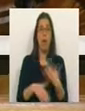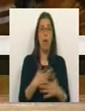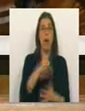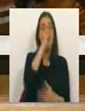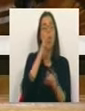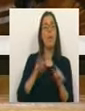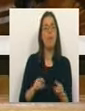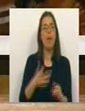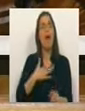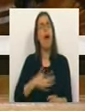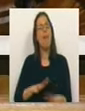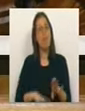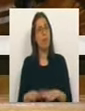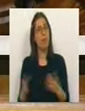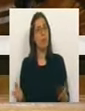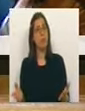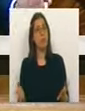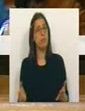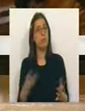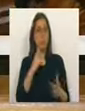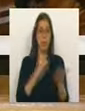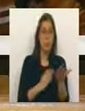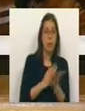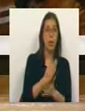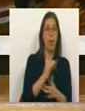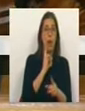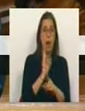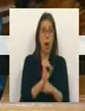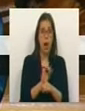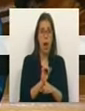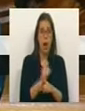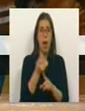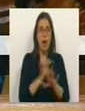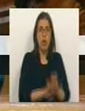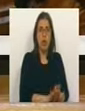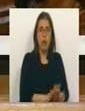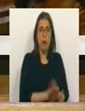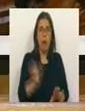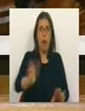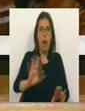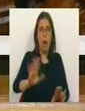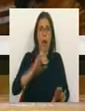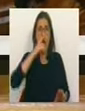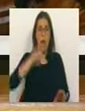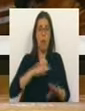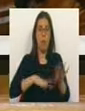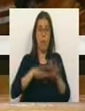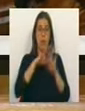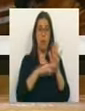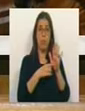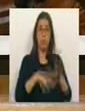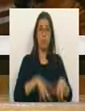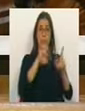este Governo pretende fazer? É continuar a reter os fundos aos agricultores como tem feito no Programa